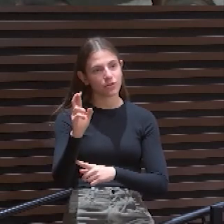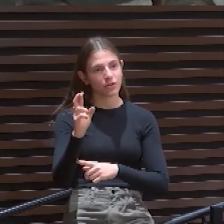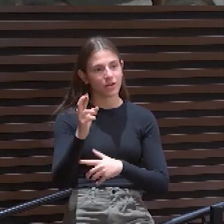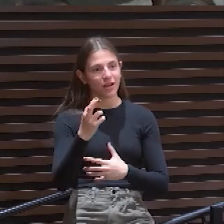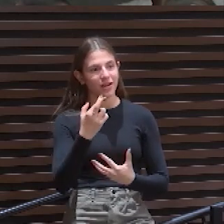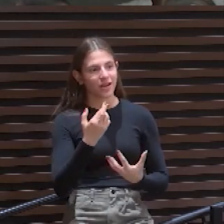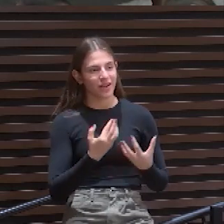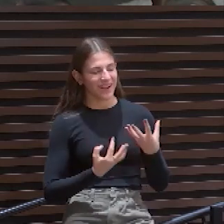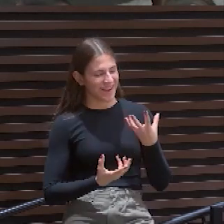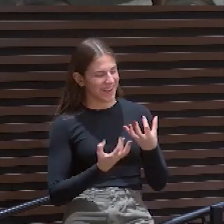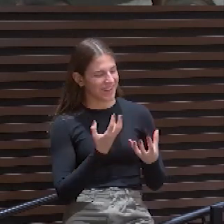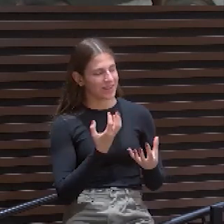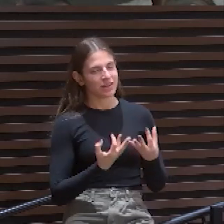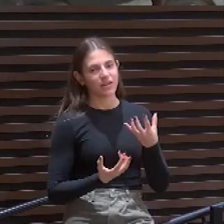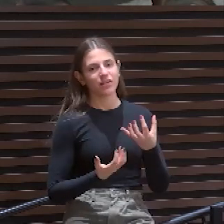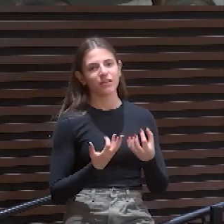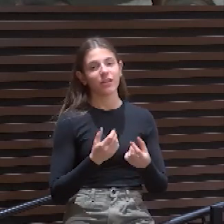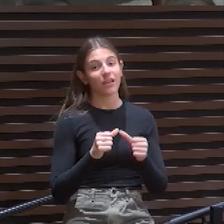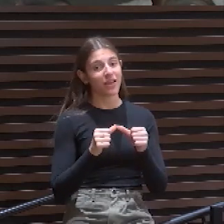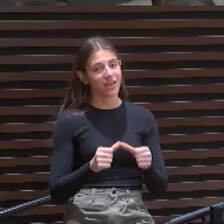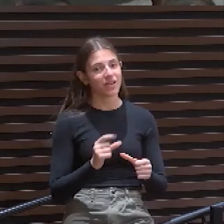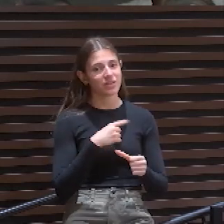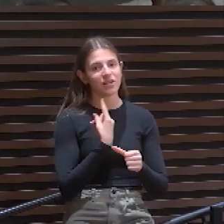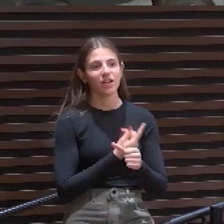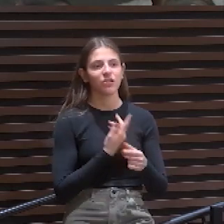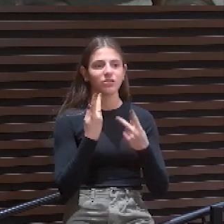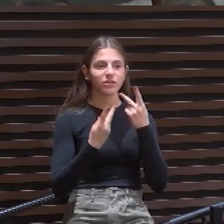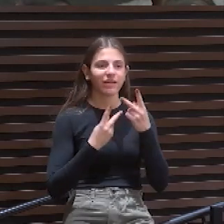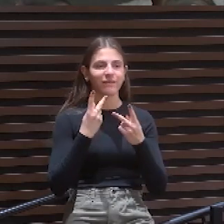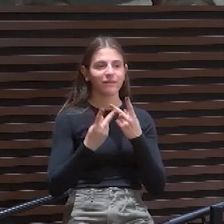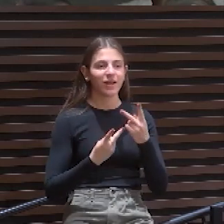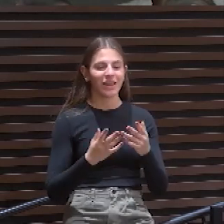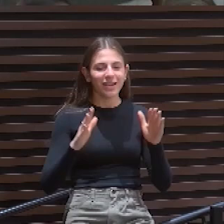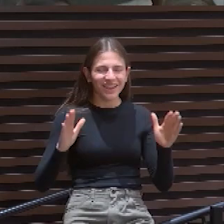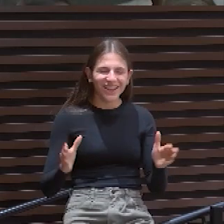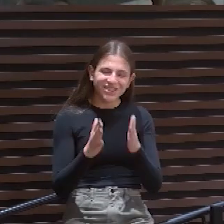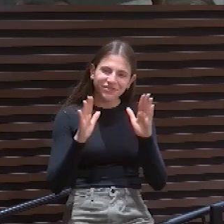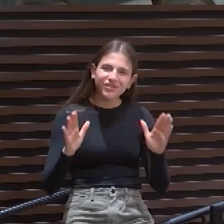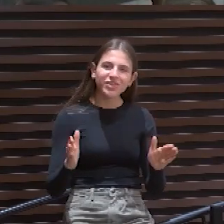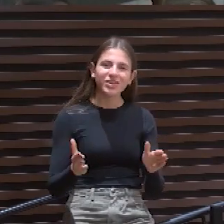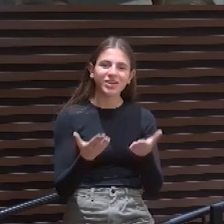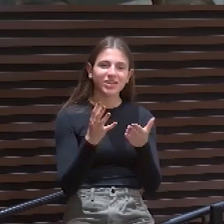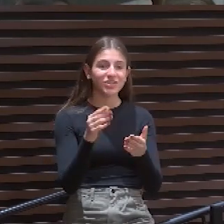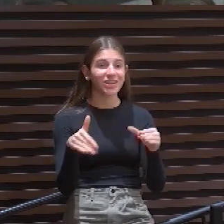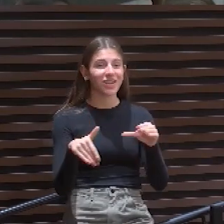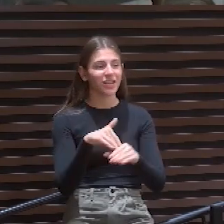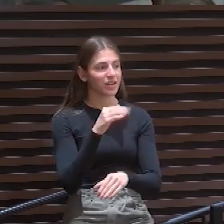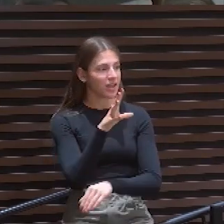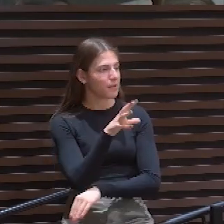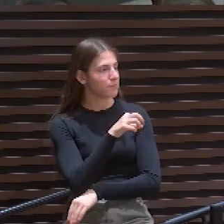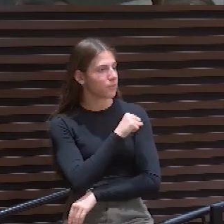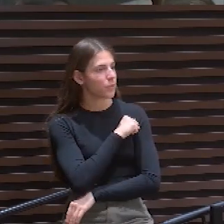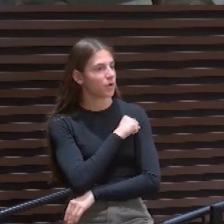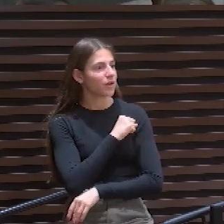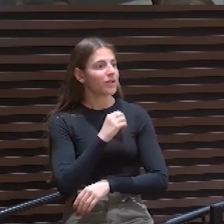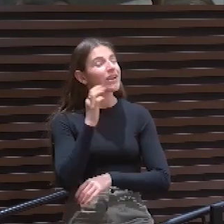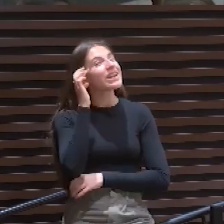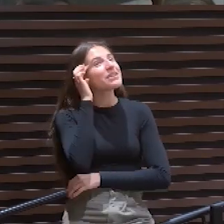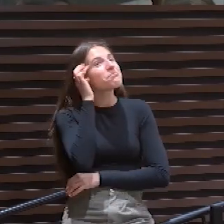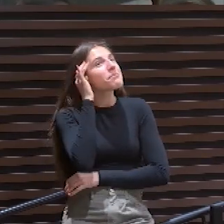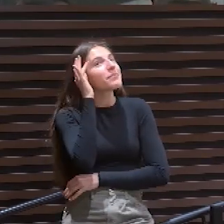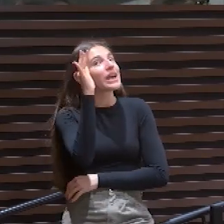acalenta. É essa que tem que ser a nossa fala. A fala do Senhor é amorosa. Eu imagino até quando ele